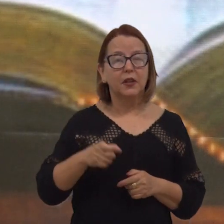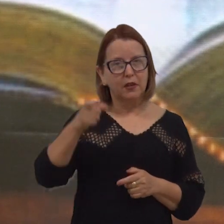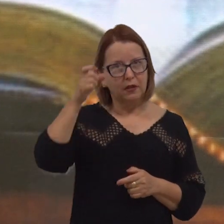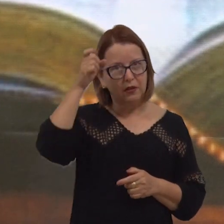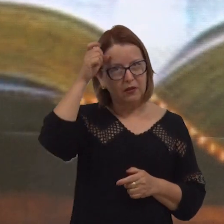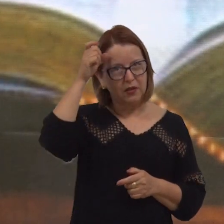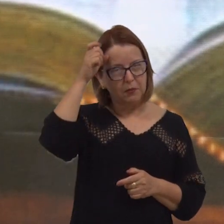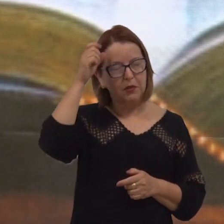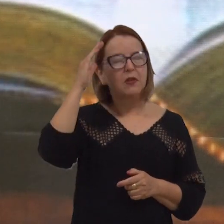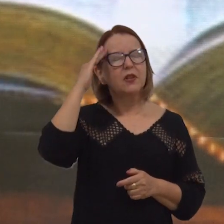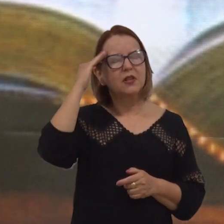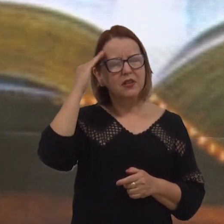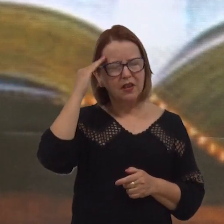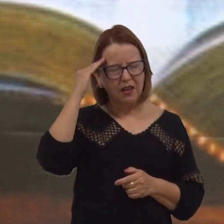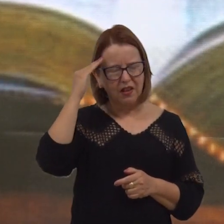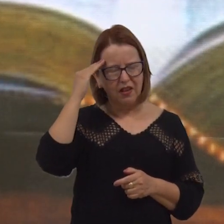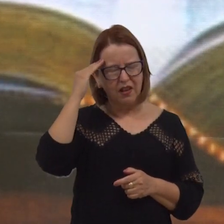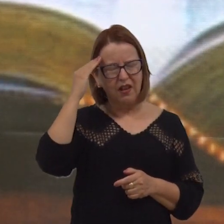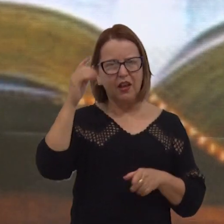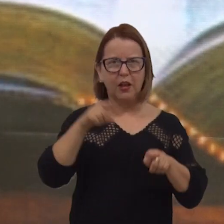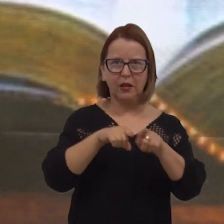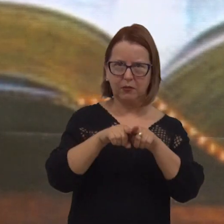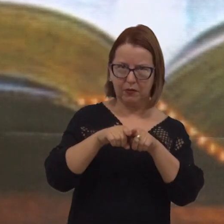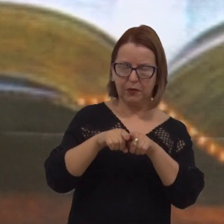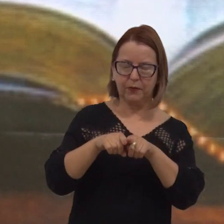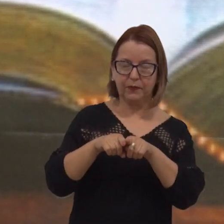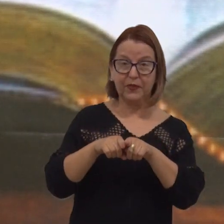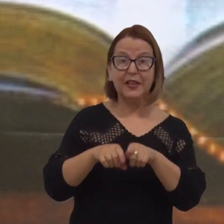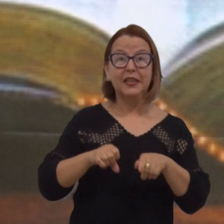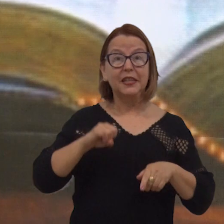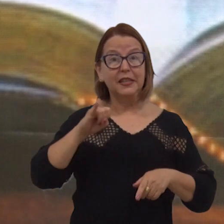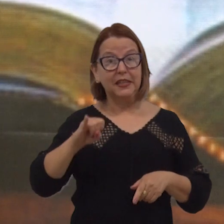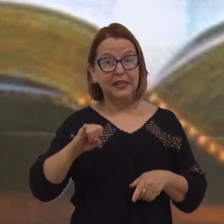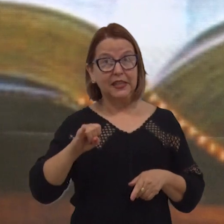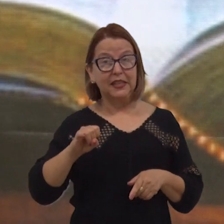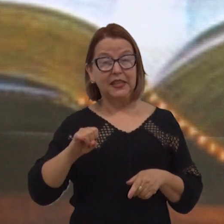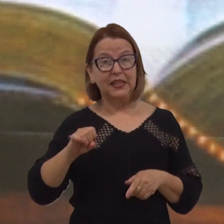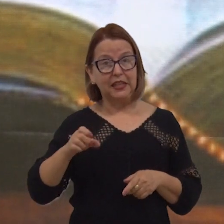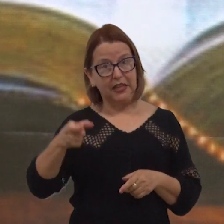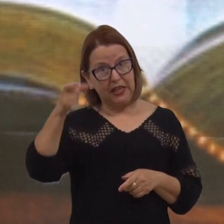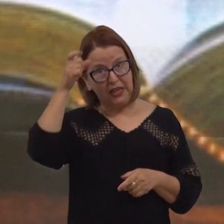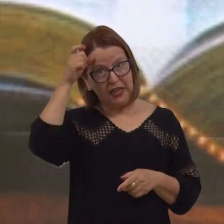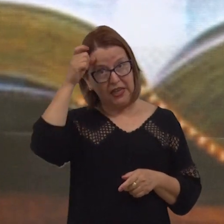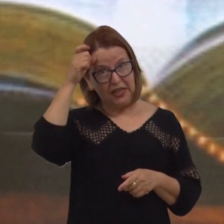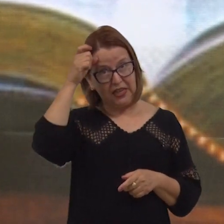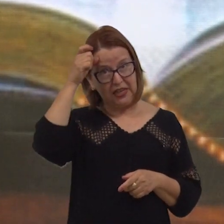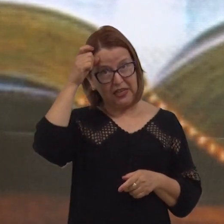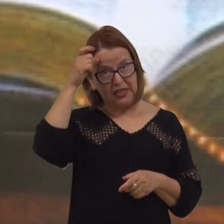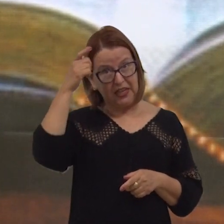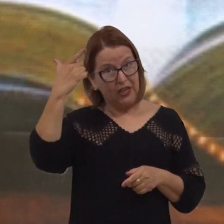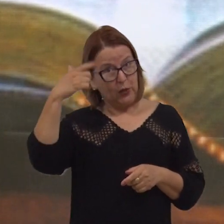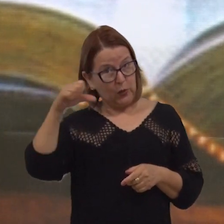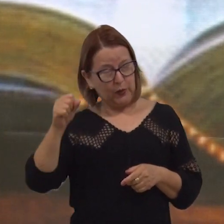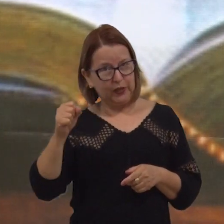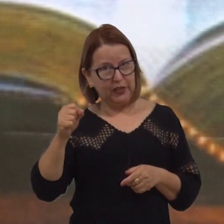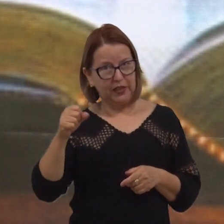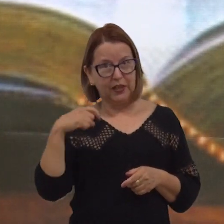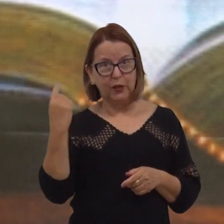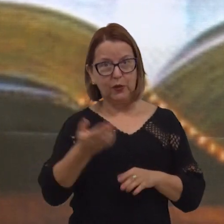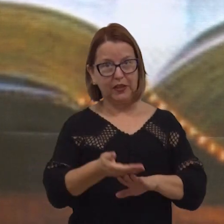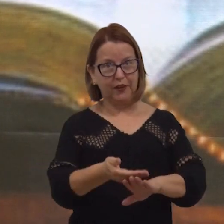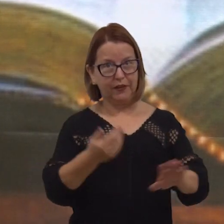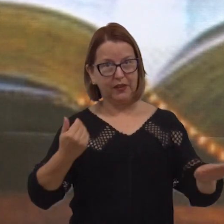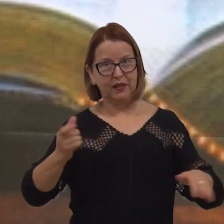irmão, o inimigo sabe, minha irmã, que se ele conseguir tirar os nossos olhos da